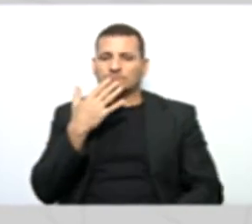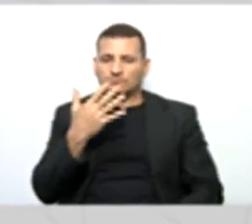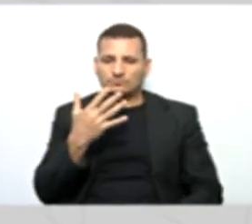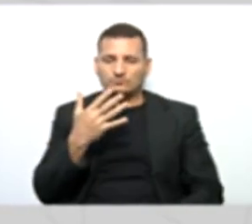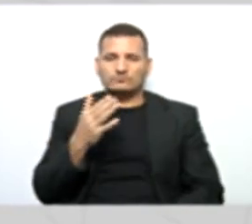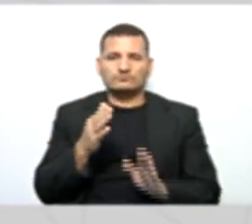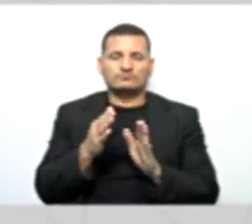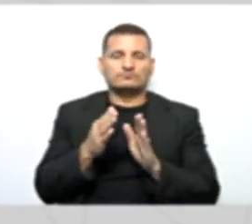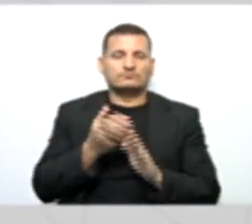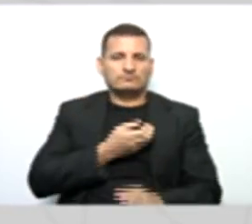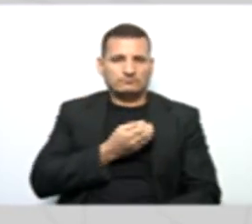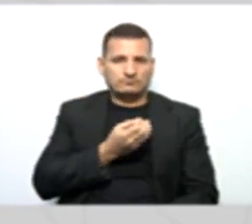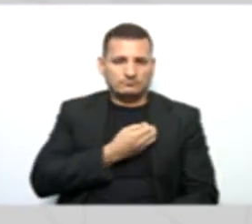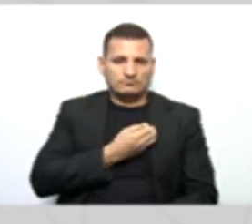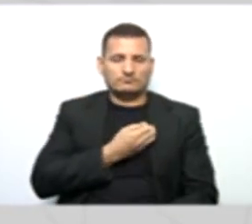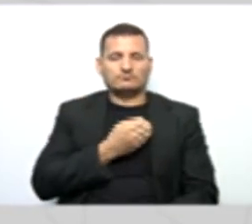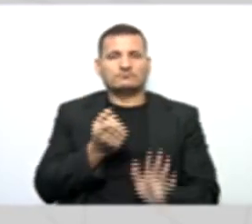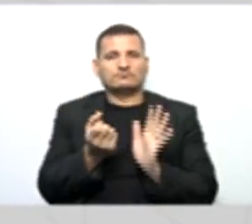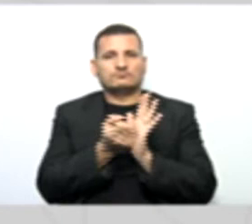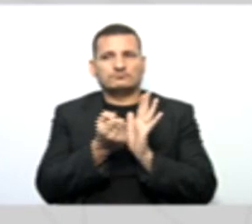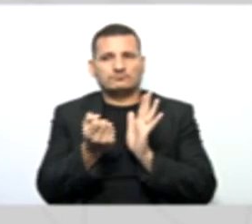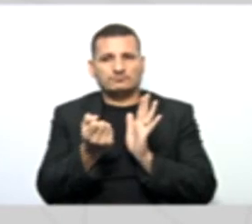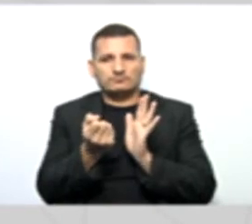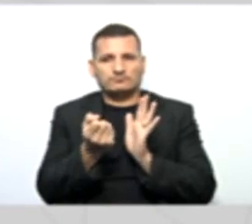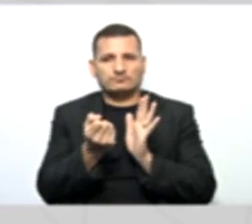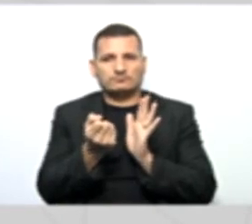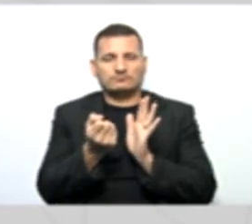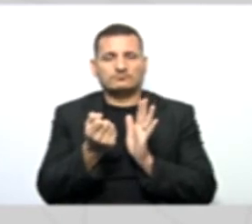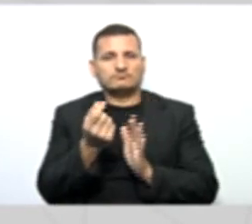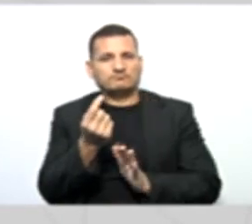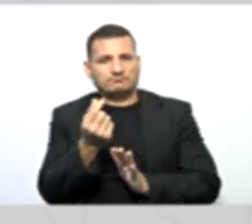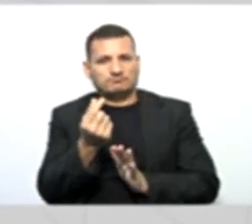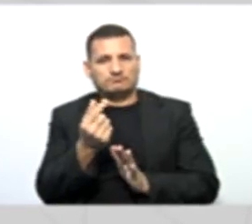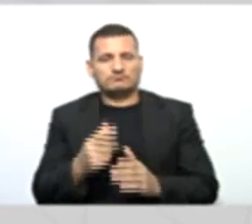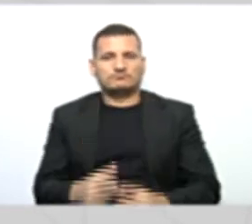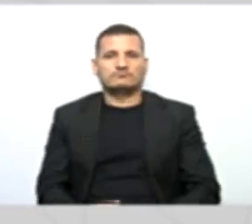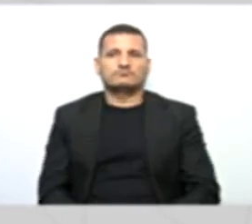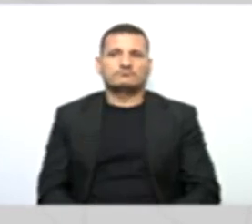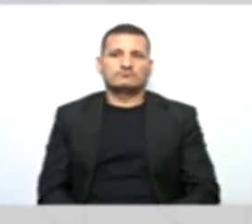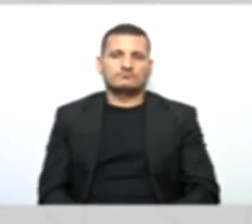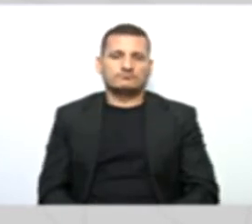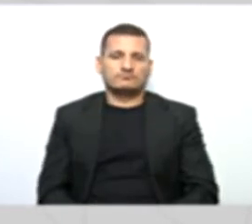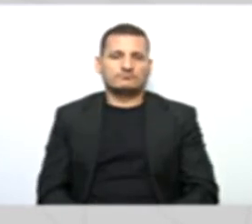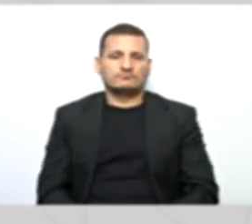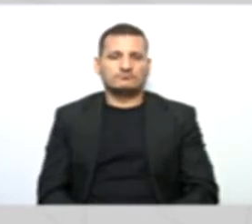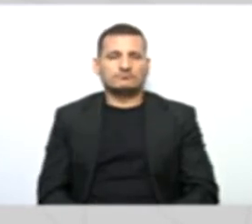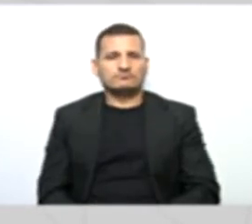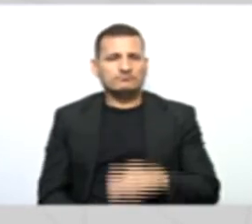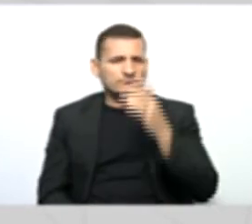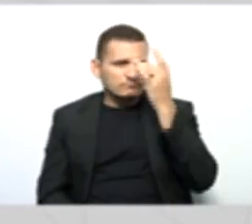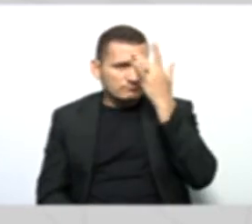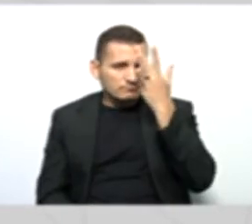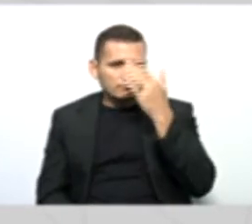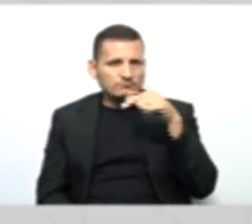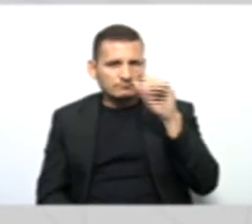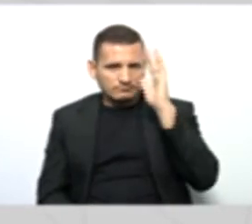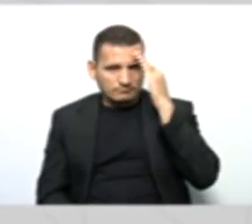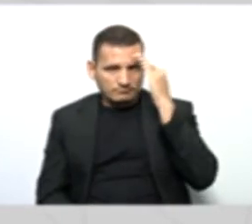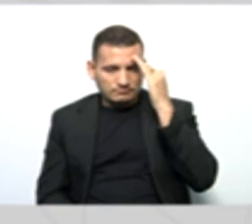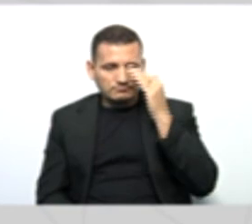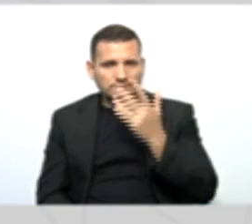o seu tamanho, a sua marca e o seu preço. Beleza? Ficou fácil de compreender,